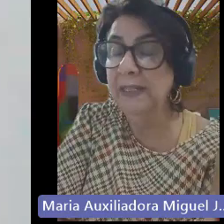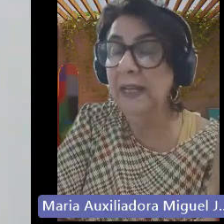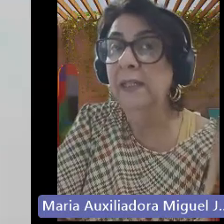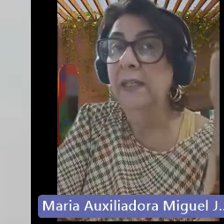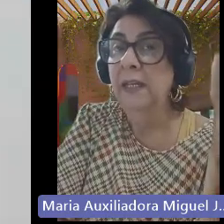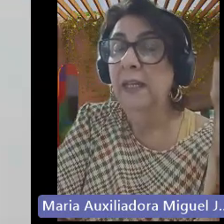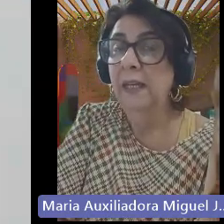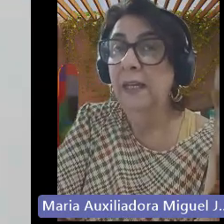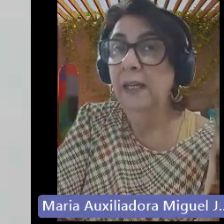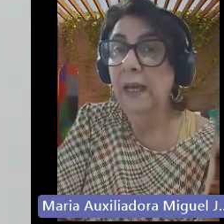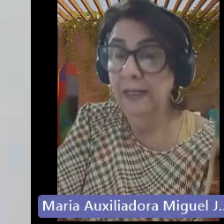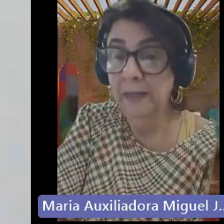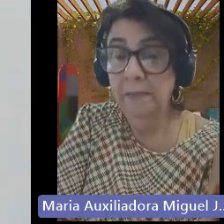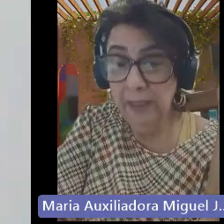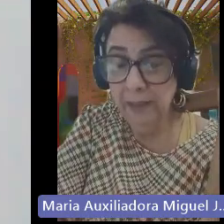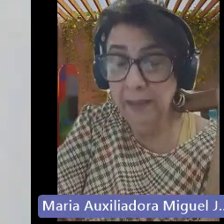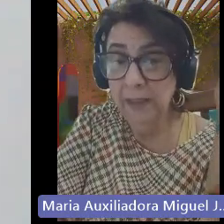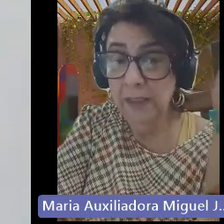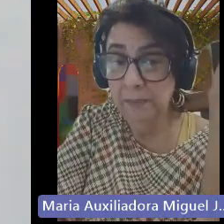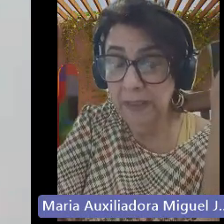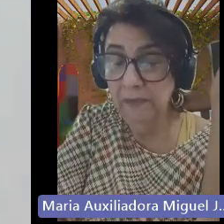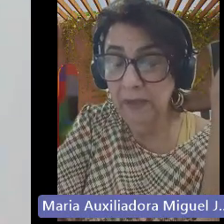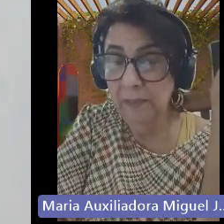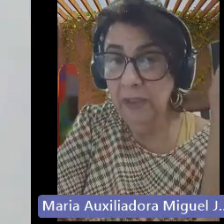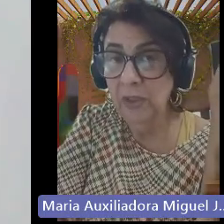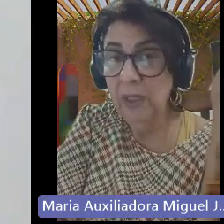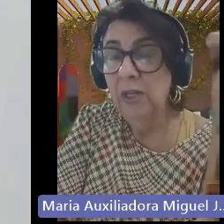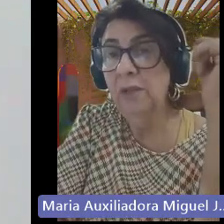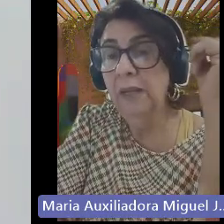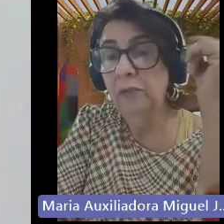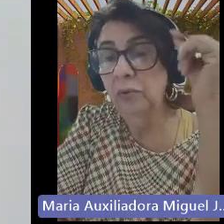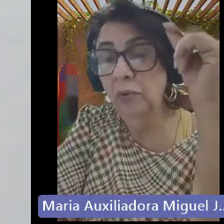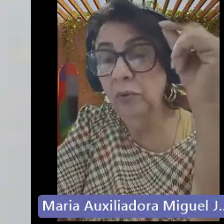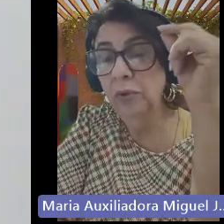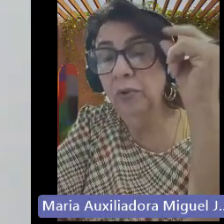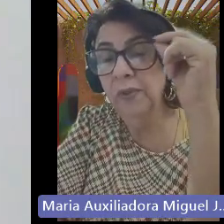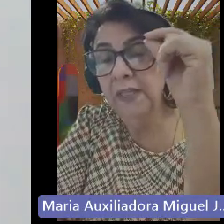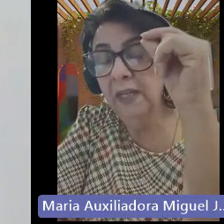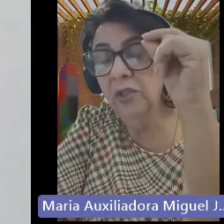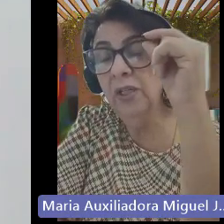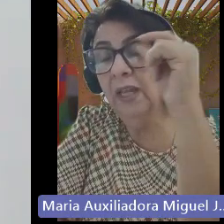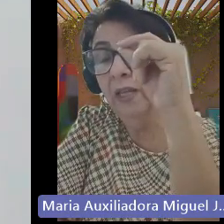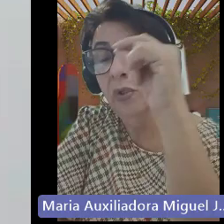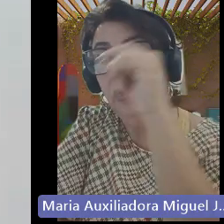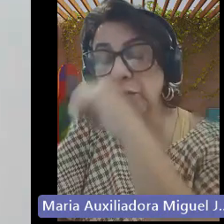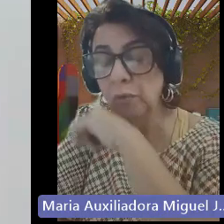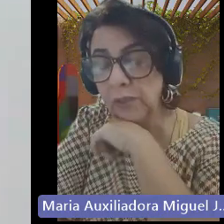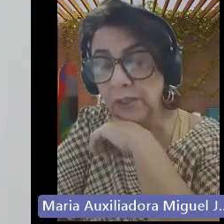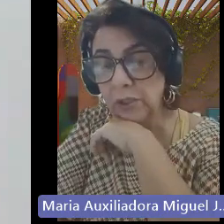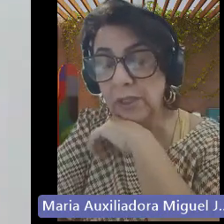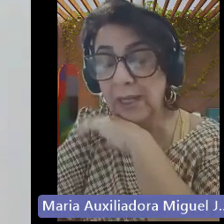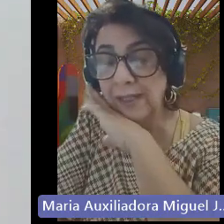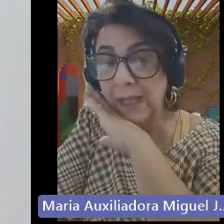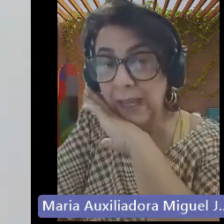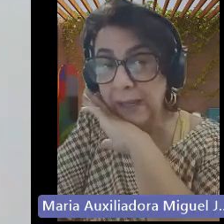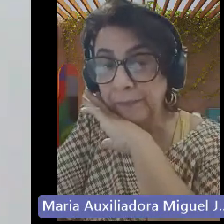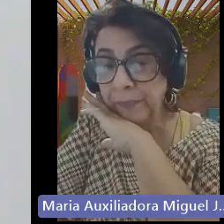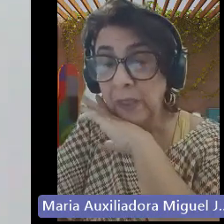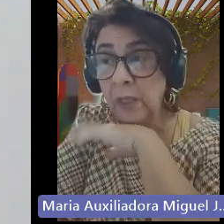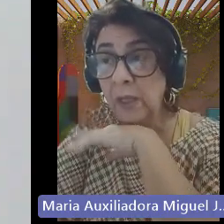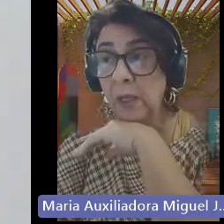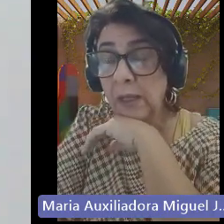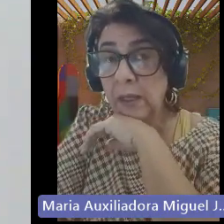de analisar as ementas, especificamente, chamado Núcleo Docente Estruturante,